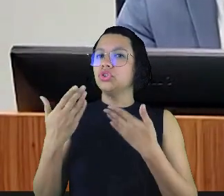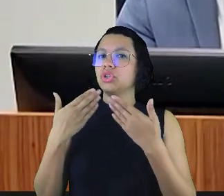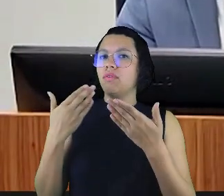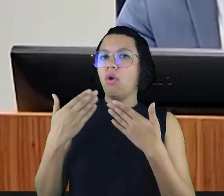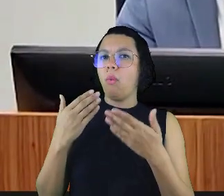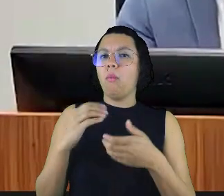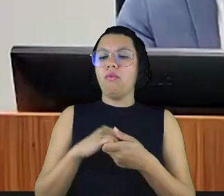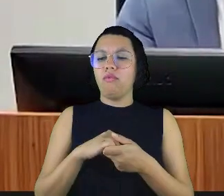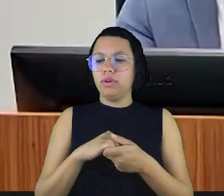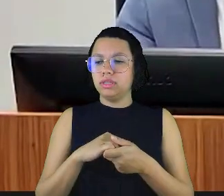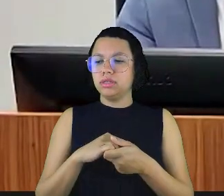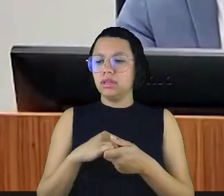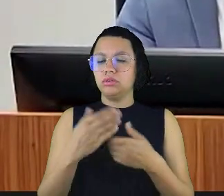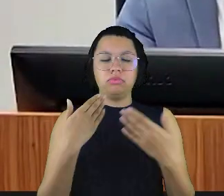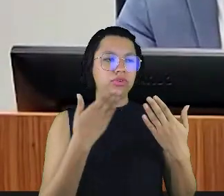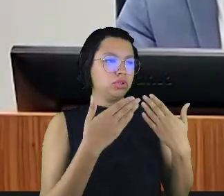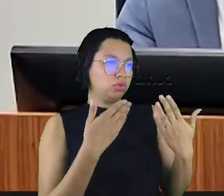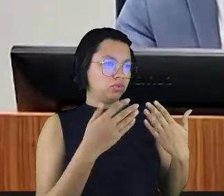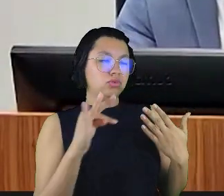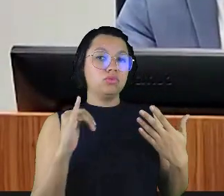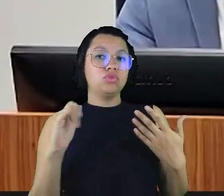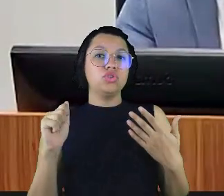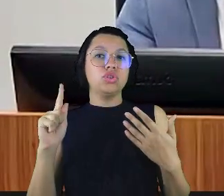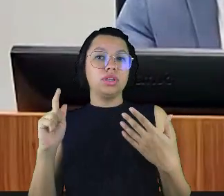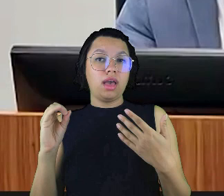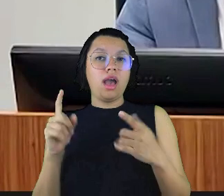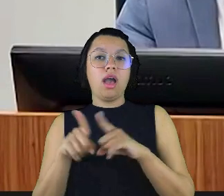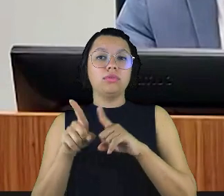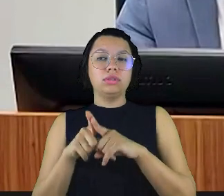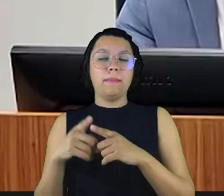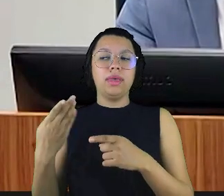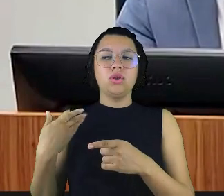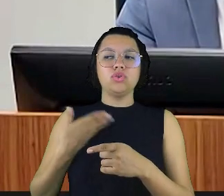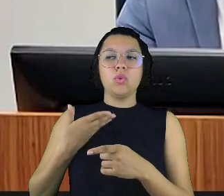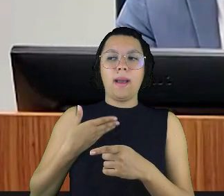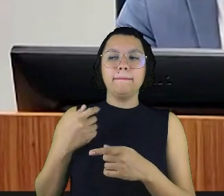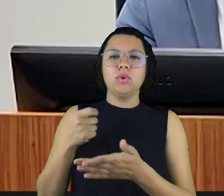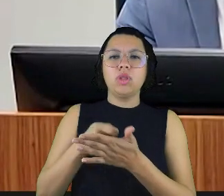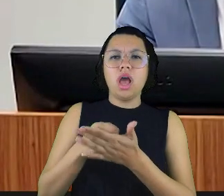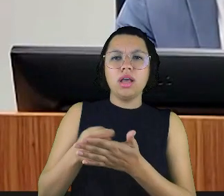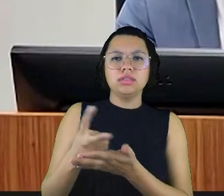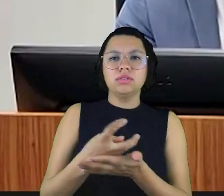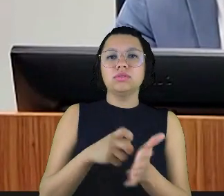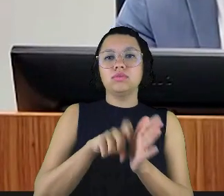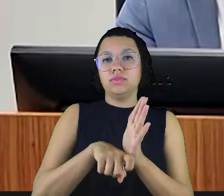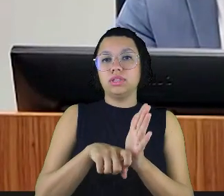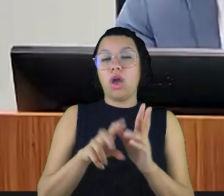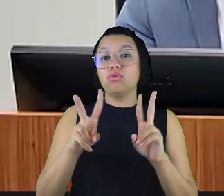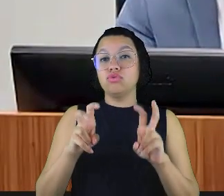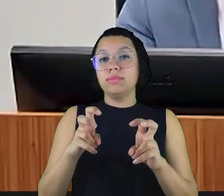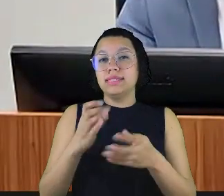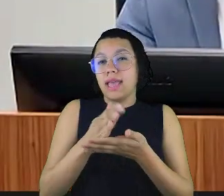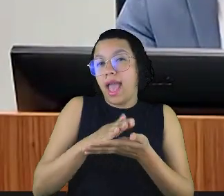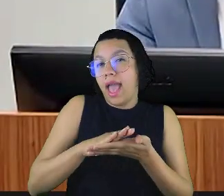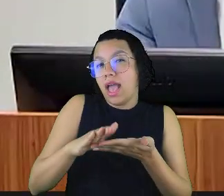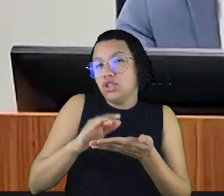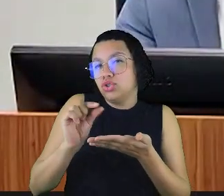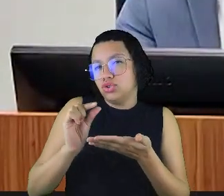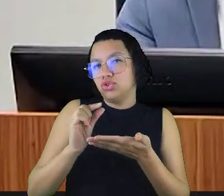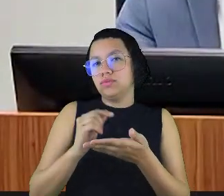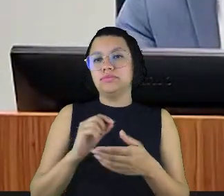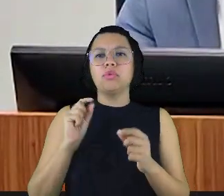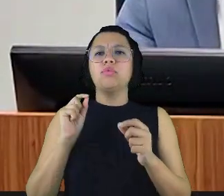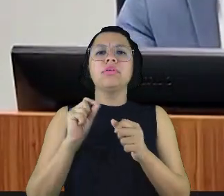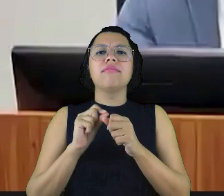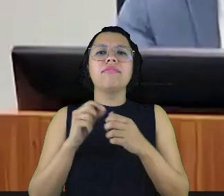com você, estava conversando com o Thiago também, nosso colega aqui da execução, sobre essa questão desses restinhos, né? O que fazer com eles, né? Como